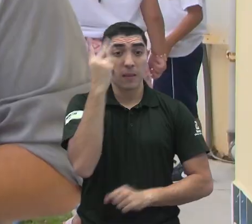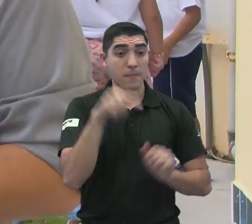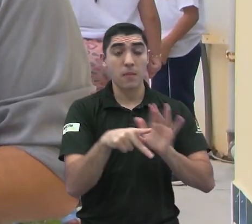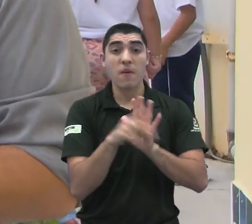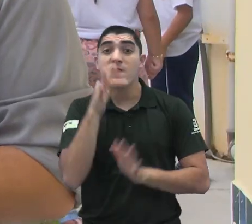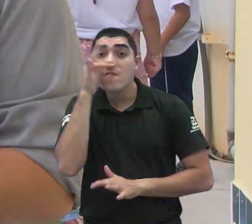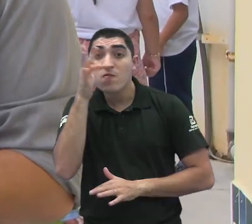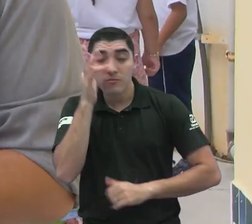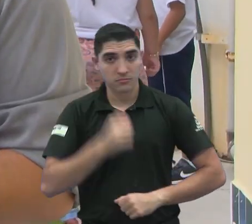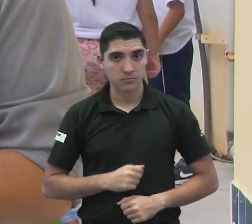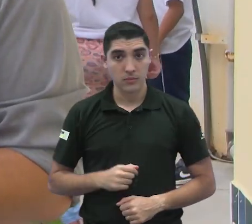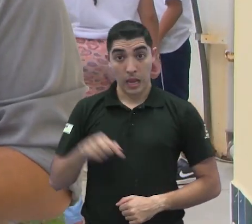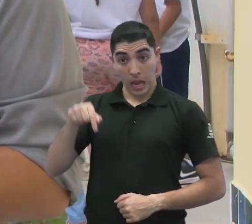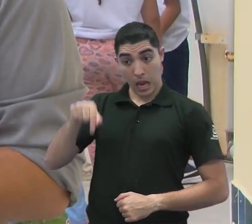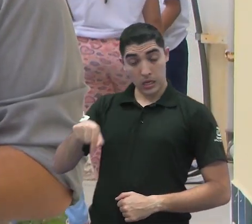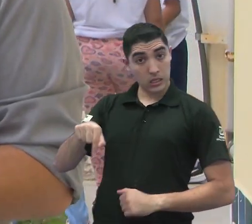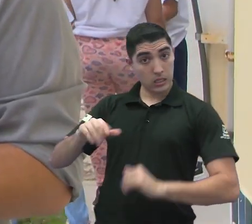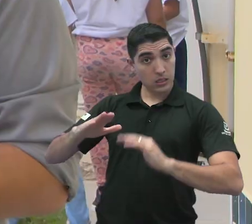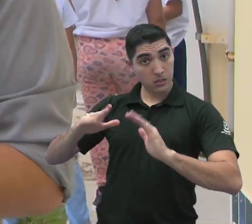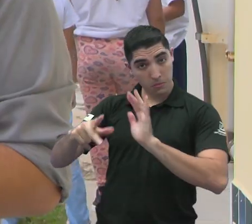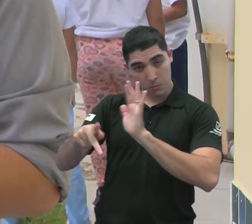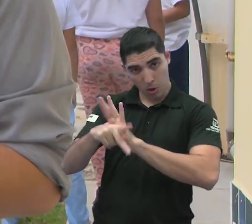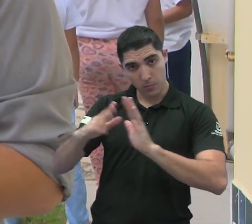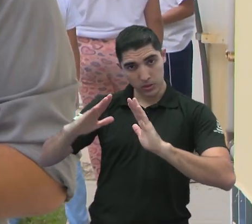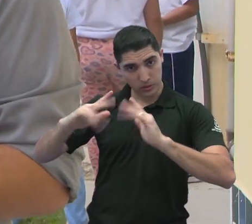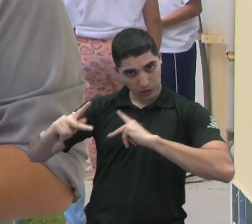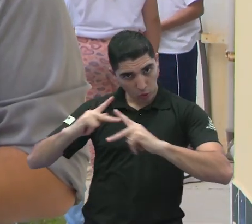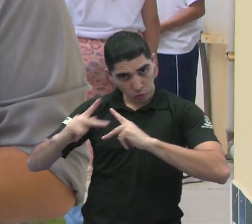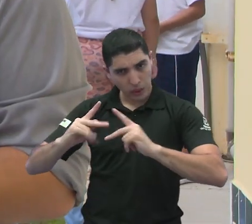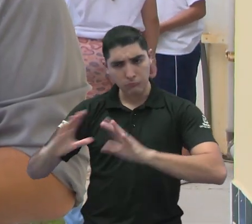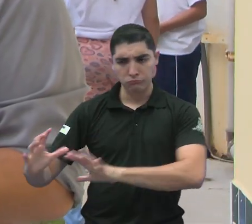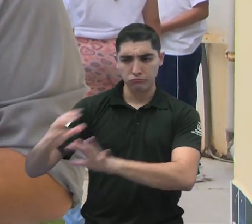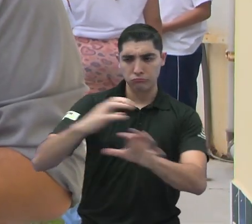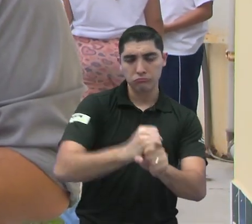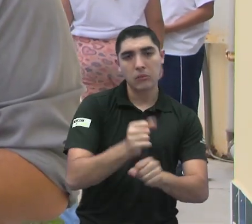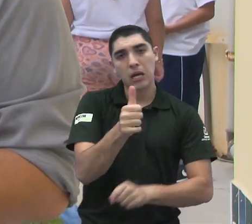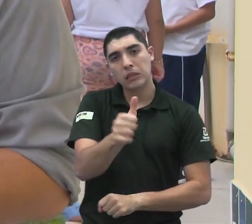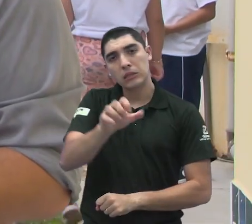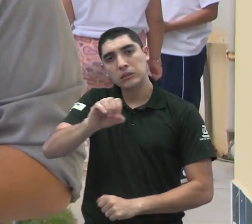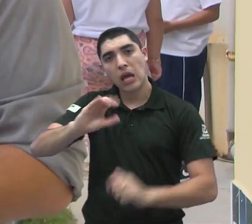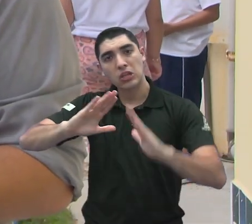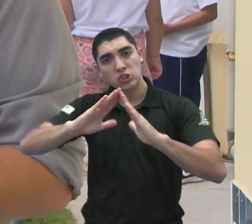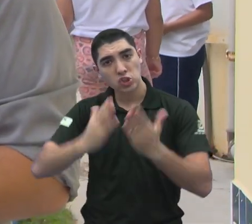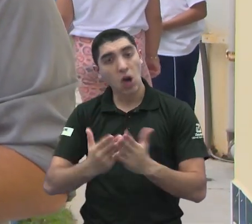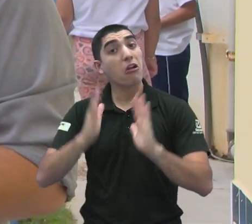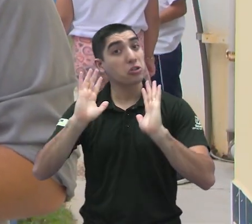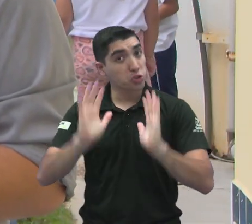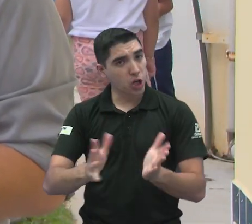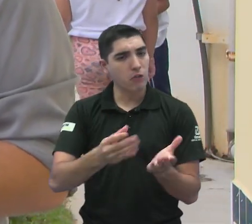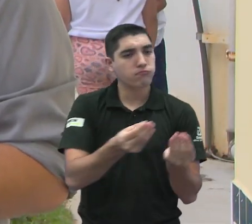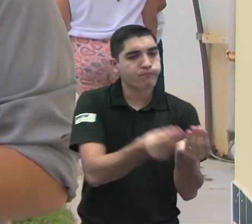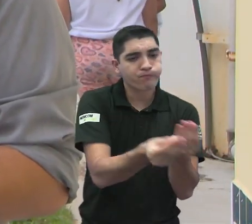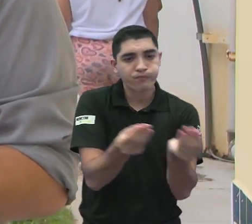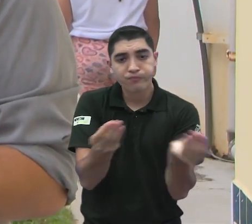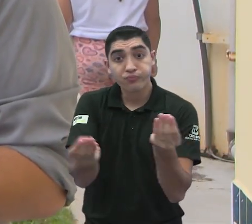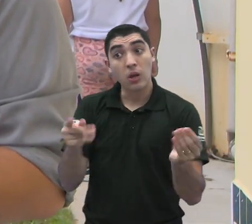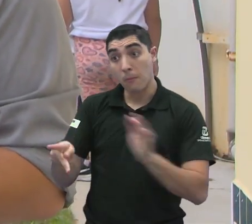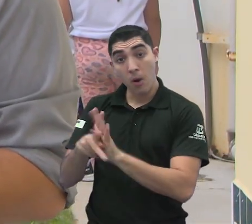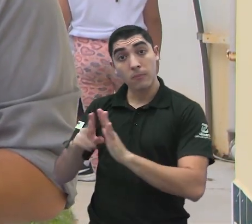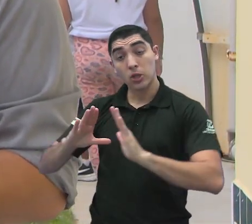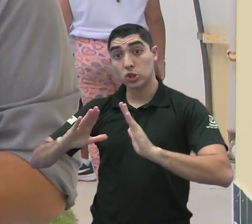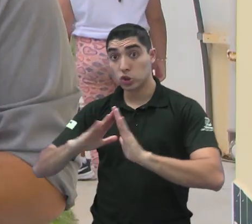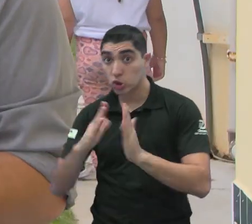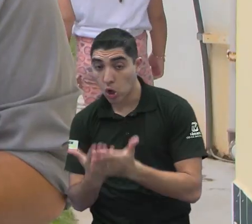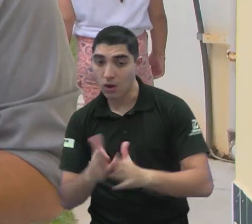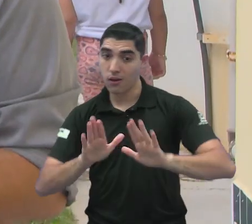forno. Nessa primeira leva, 10 escolas municipais de São José dos Campos receberam o biodigestor, todas de